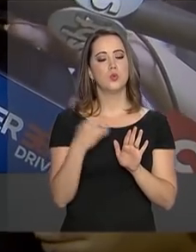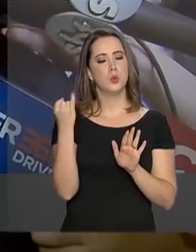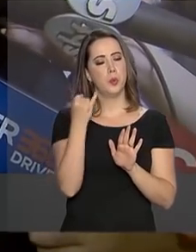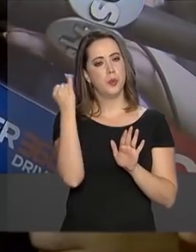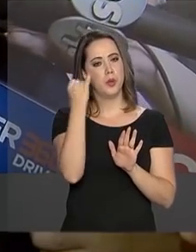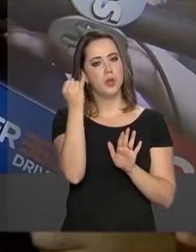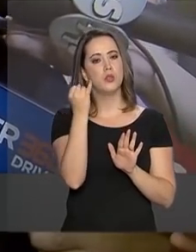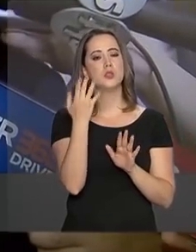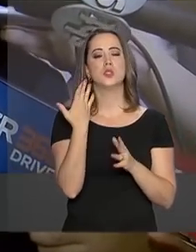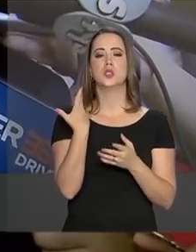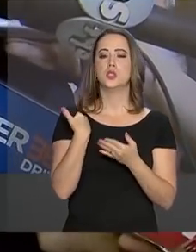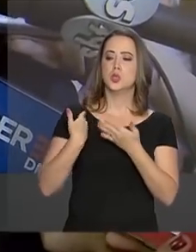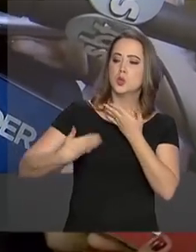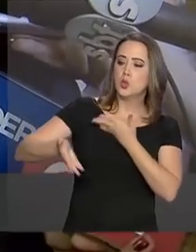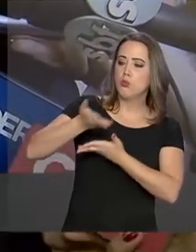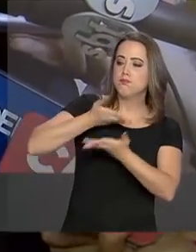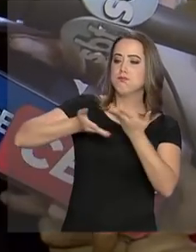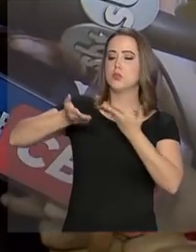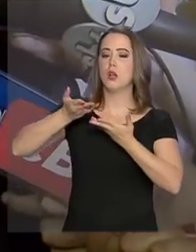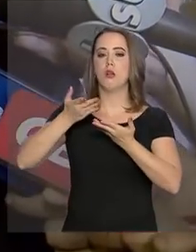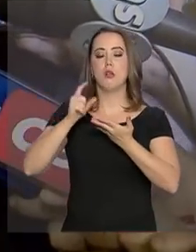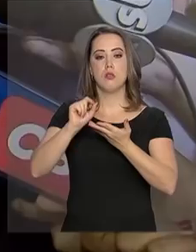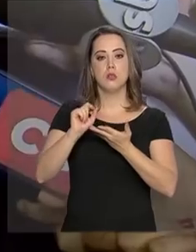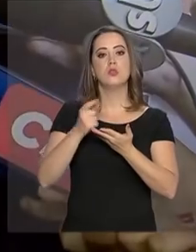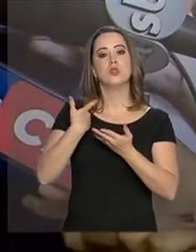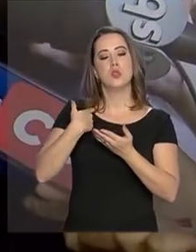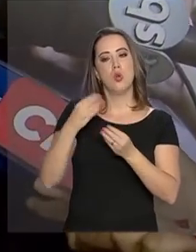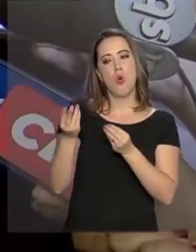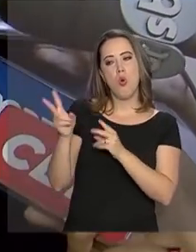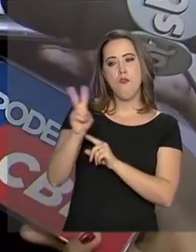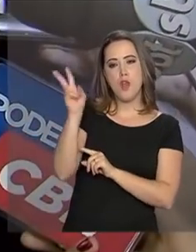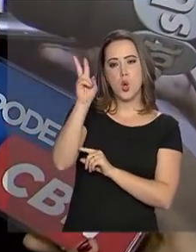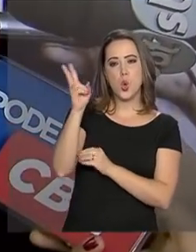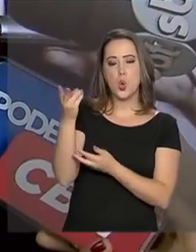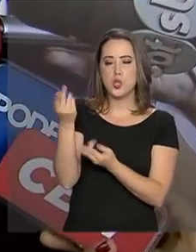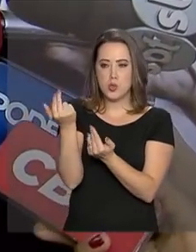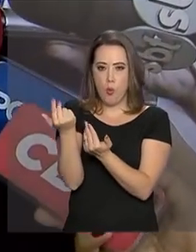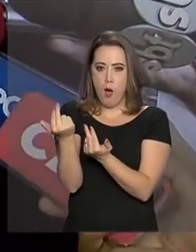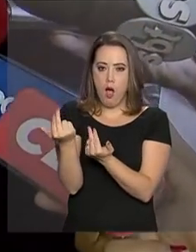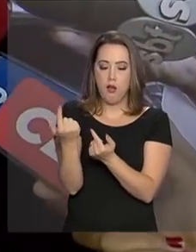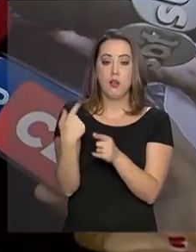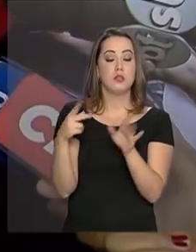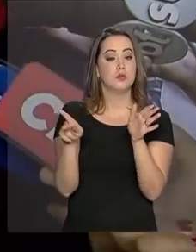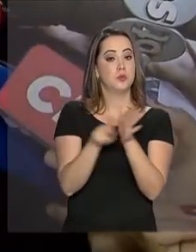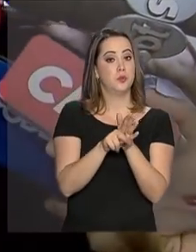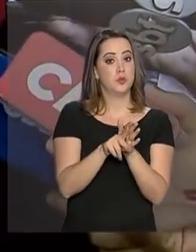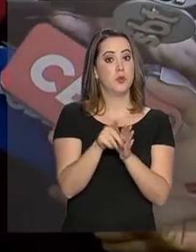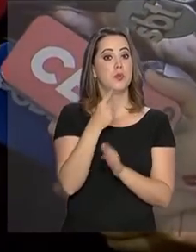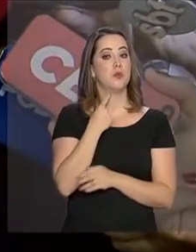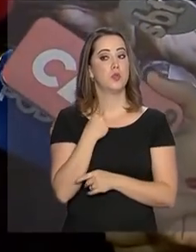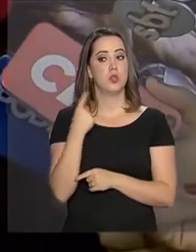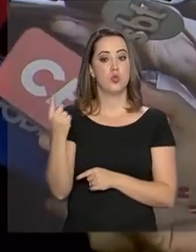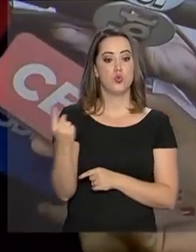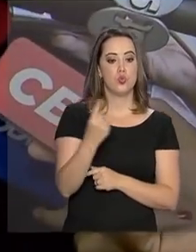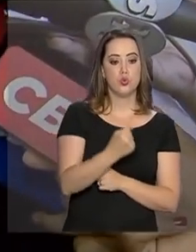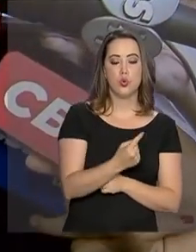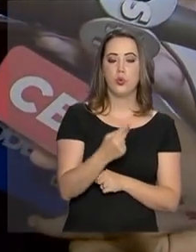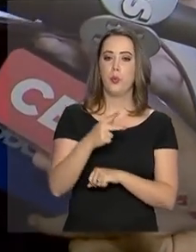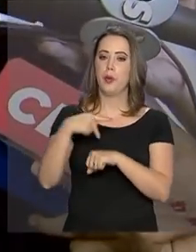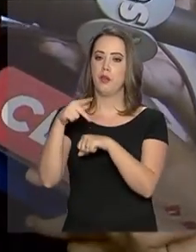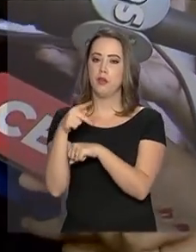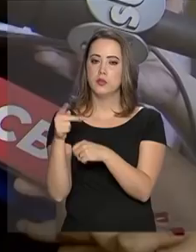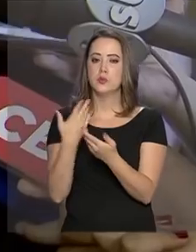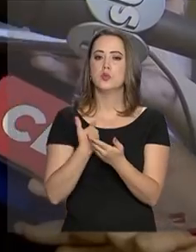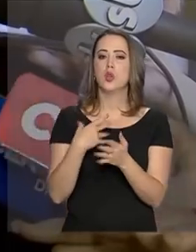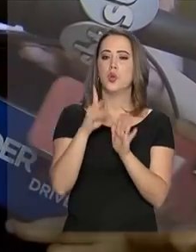abordagem razoável, baseado nos valores comuns, baseado nos interesses comuns, baseado